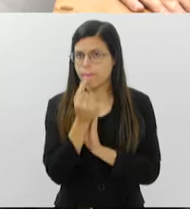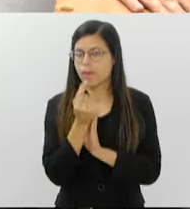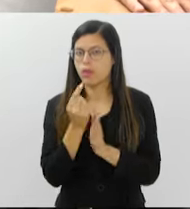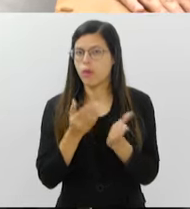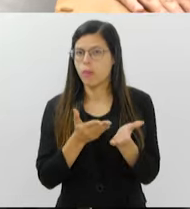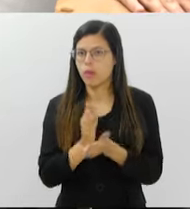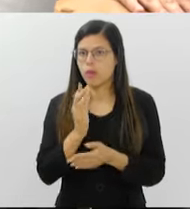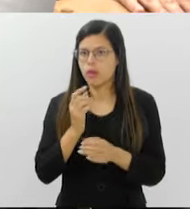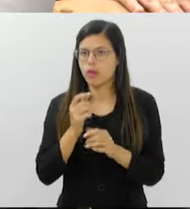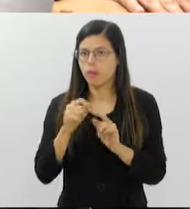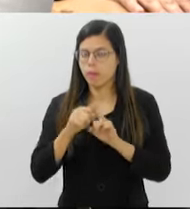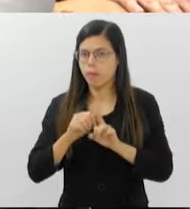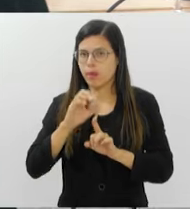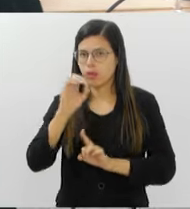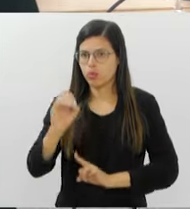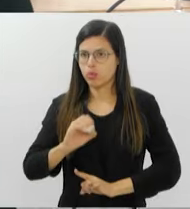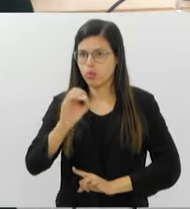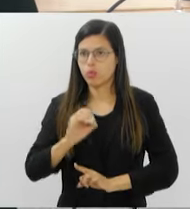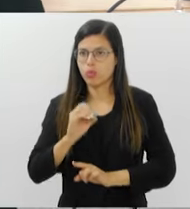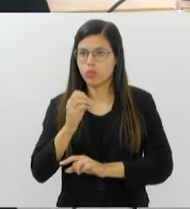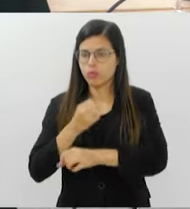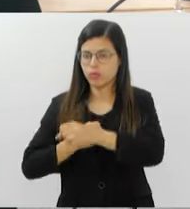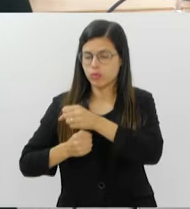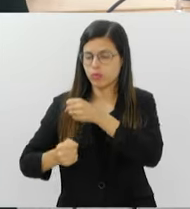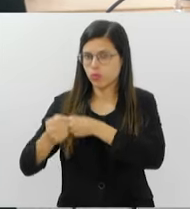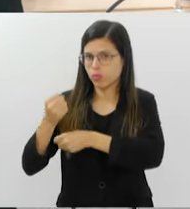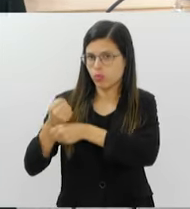outubro do ano passado na Alerj. Com isso,